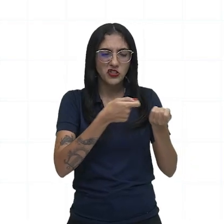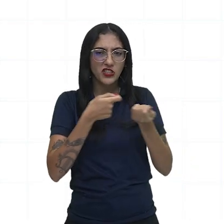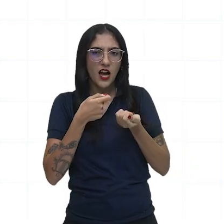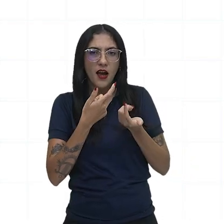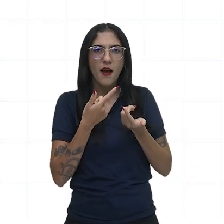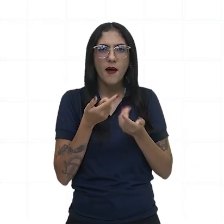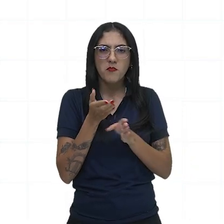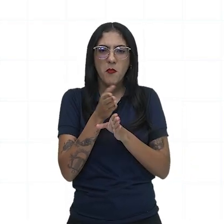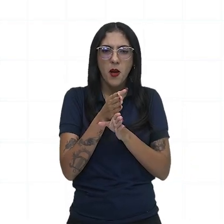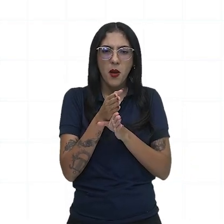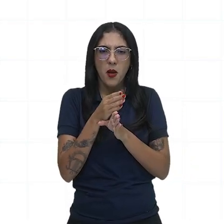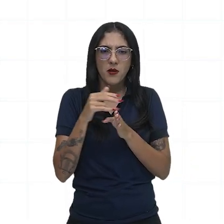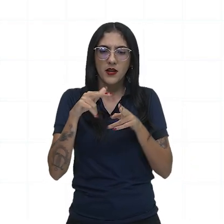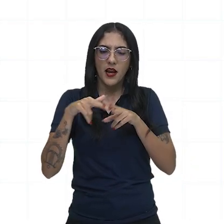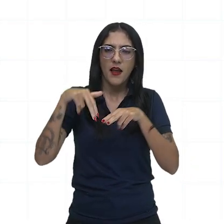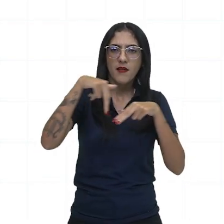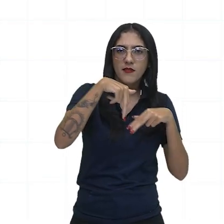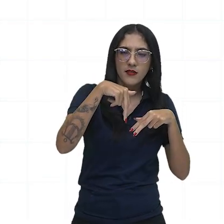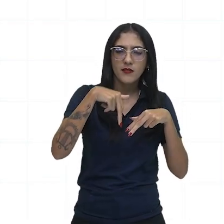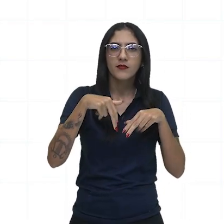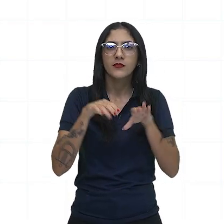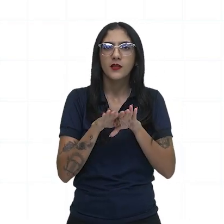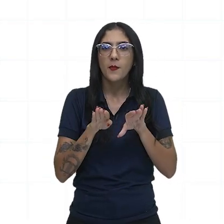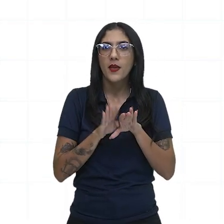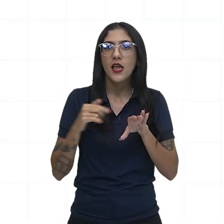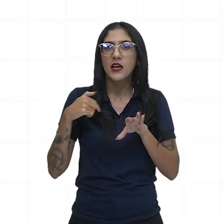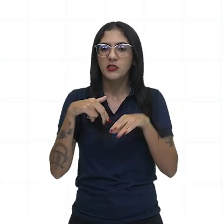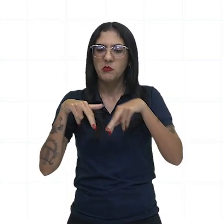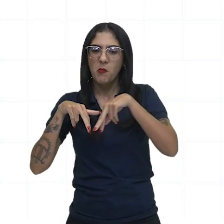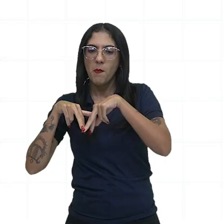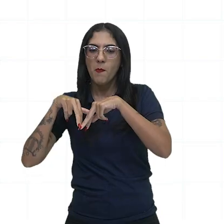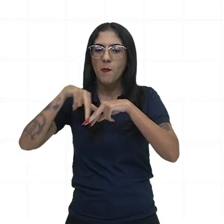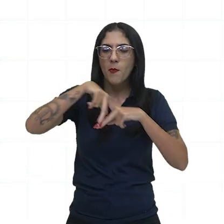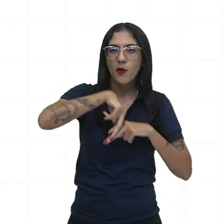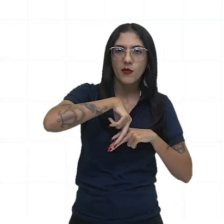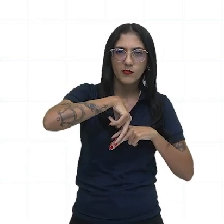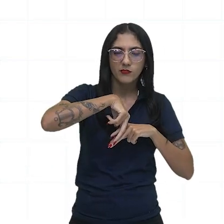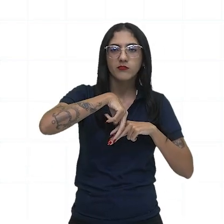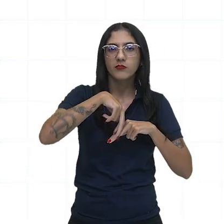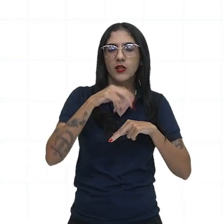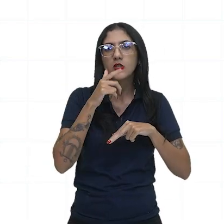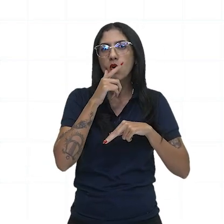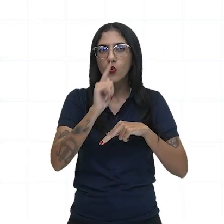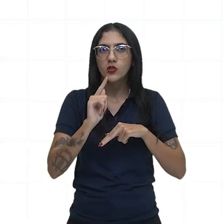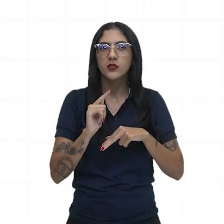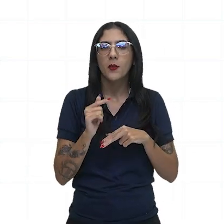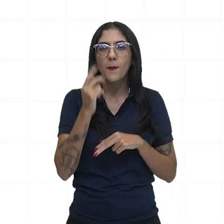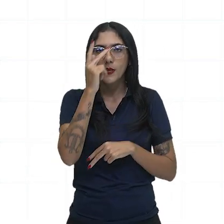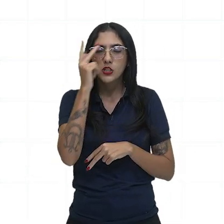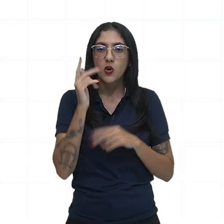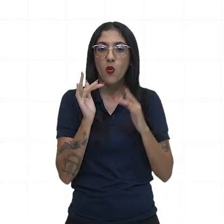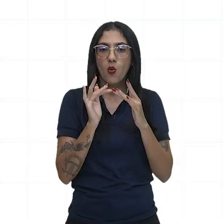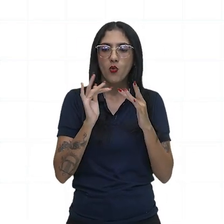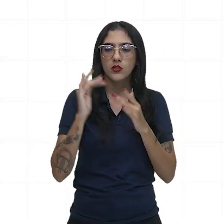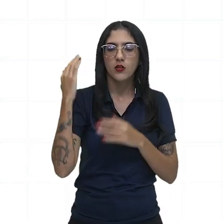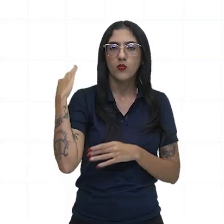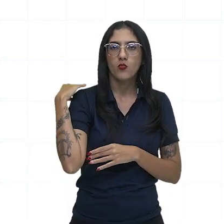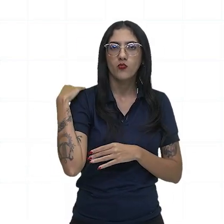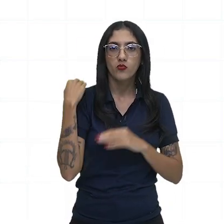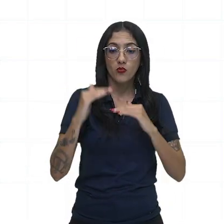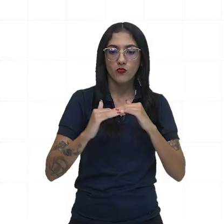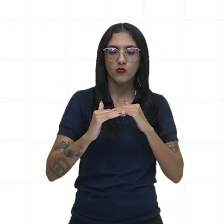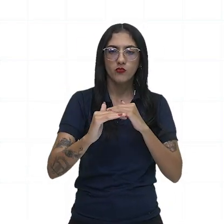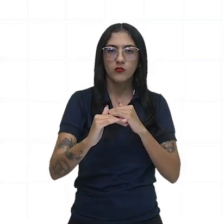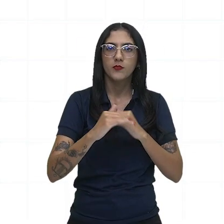empurrar, desequilibrar e o projetar, que é quando a gente chega no nosso objetivo, que é encostar as costas do nosso oponente